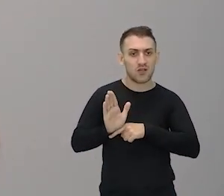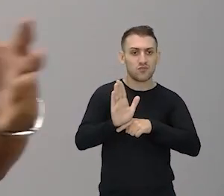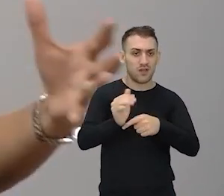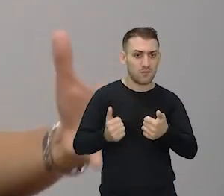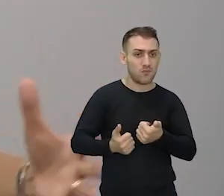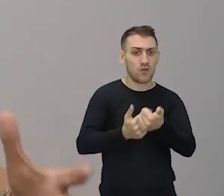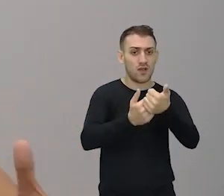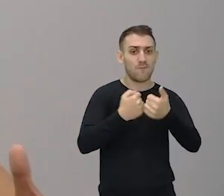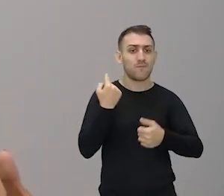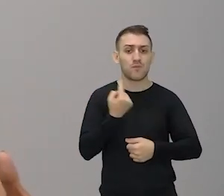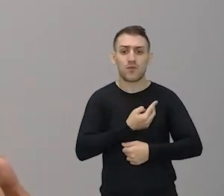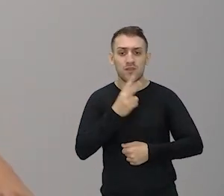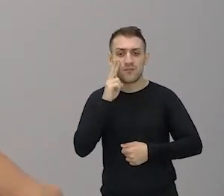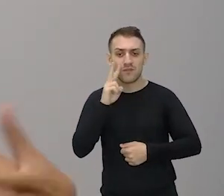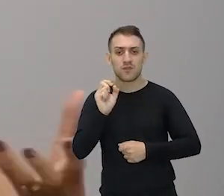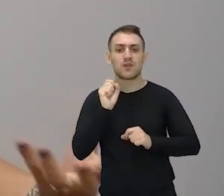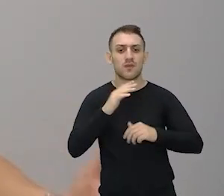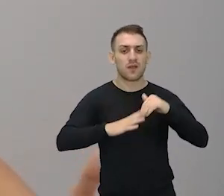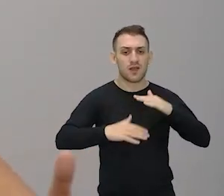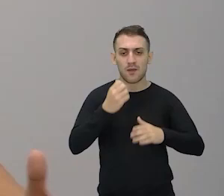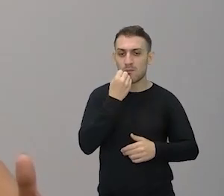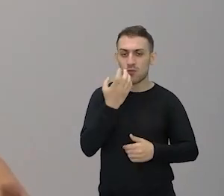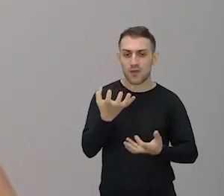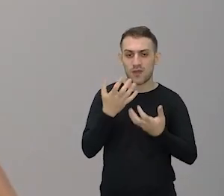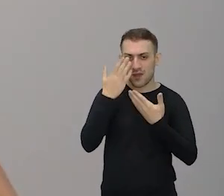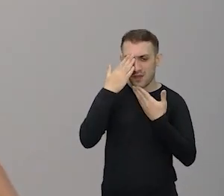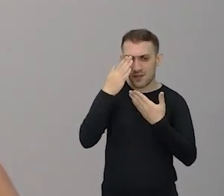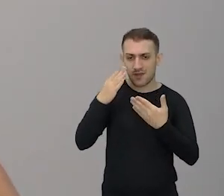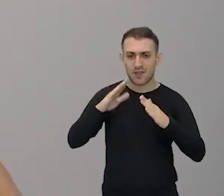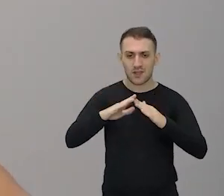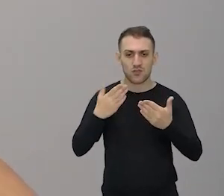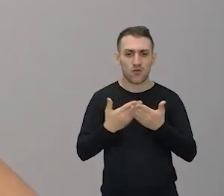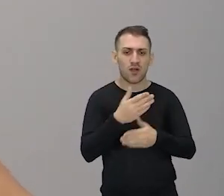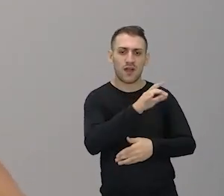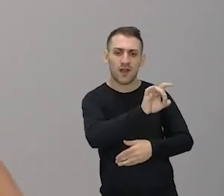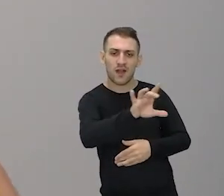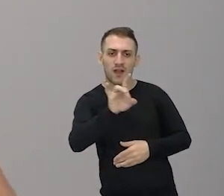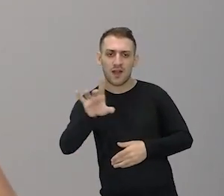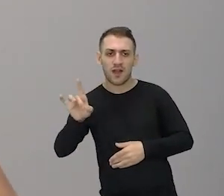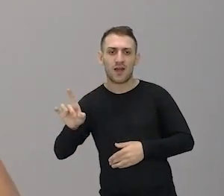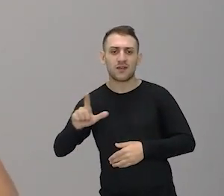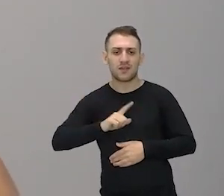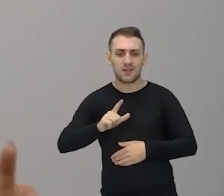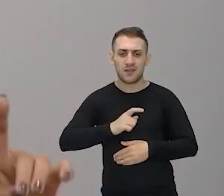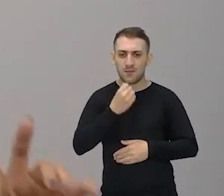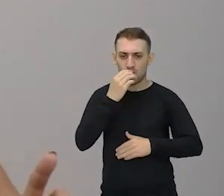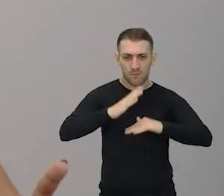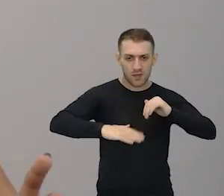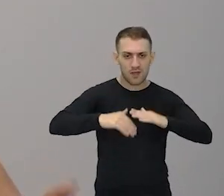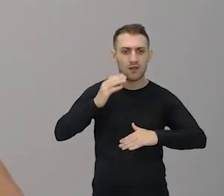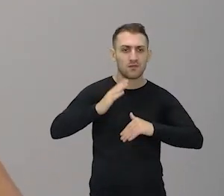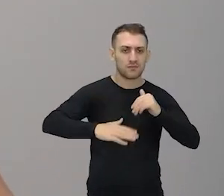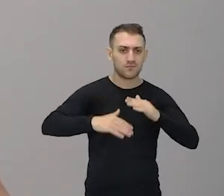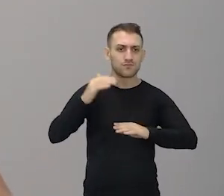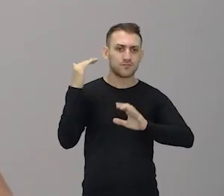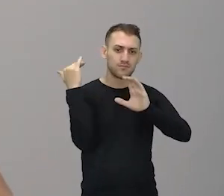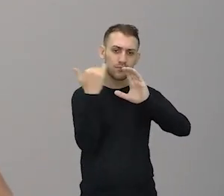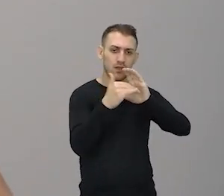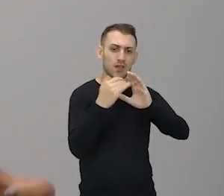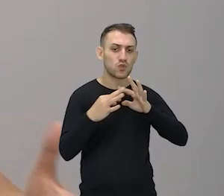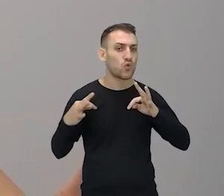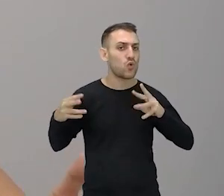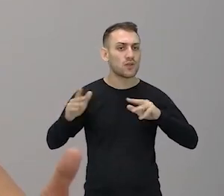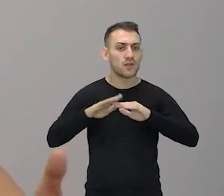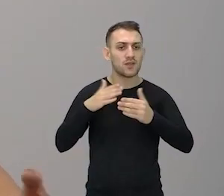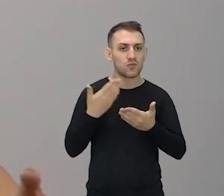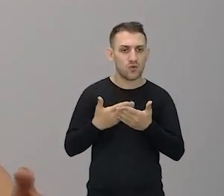fomos olhando as boas práticas, quero agradecer às escolas, né, que encaminharam as boas práticas, todas as escolas encaminharam, nós